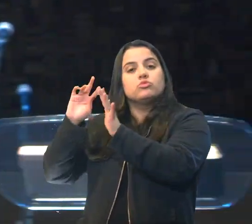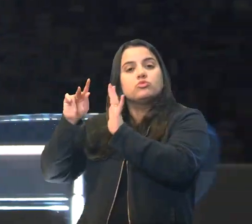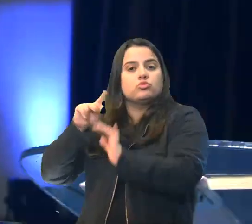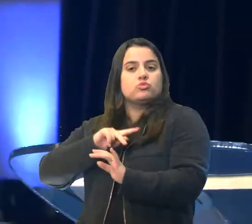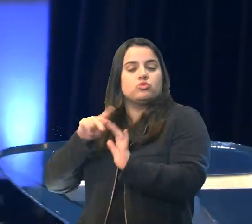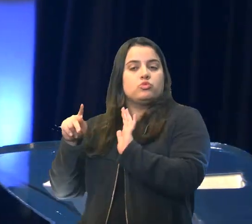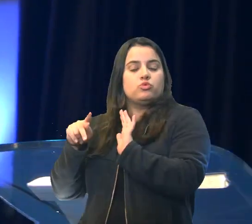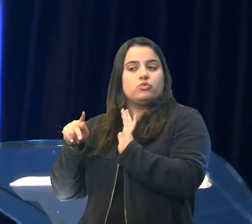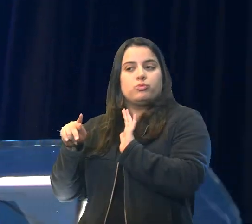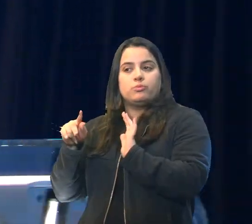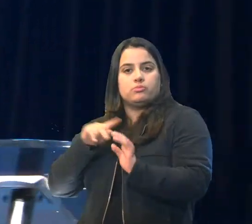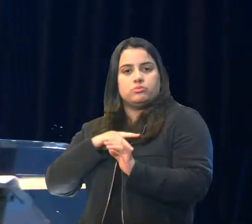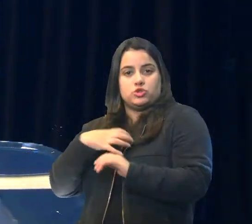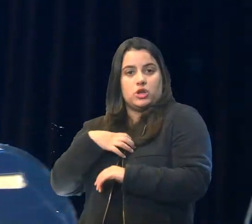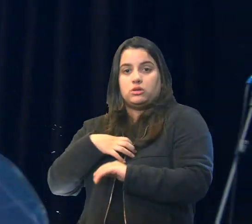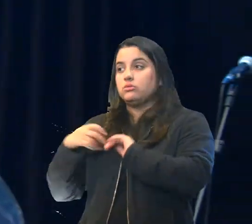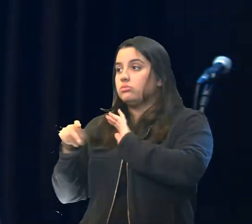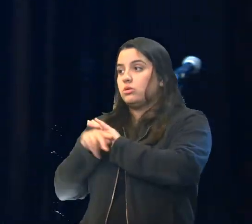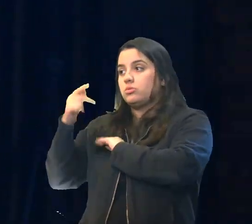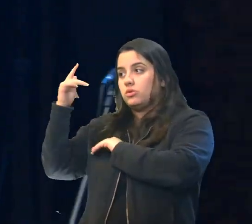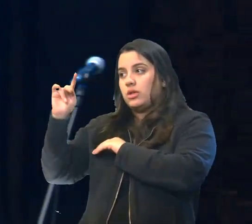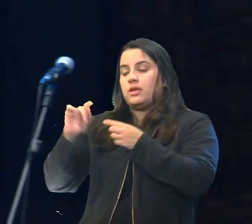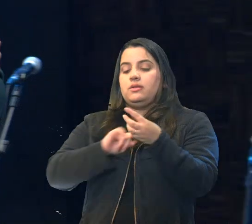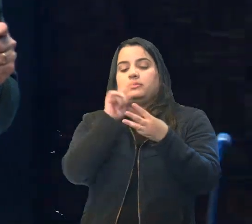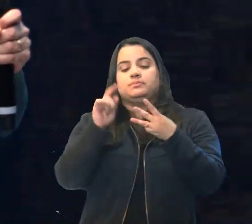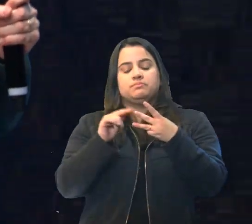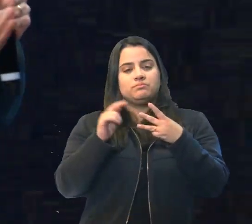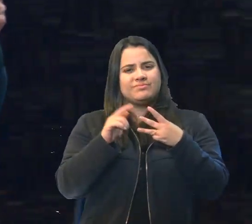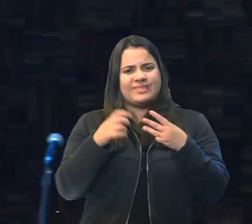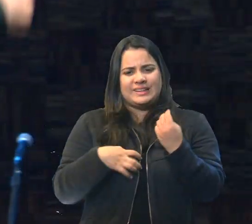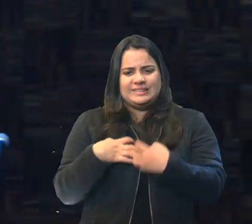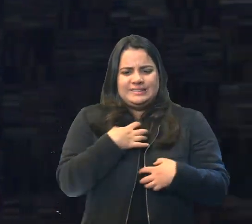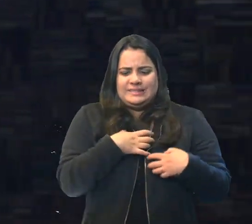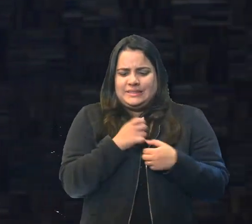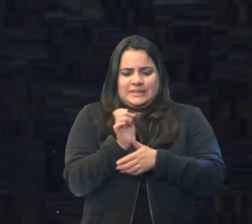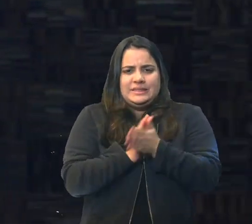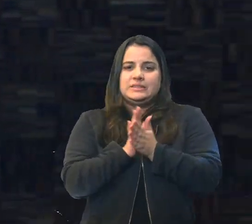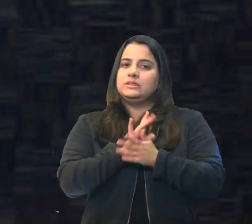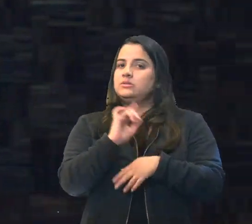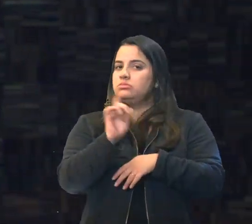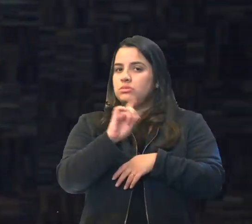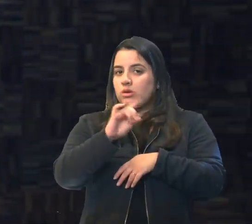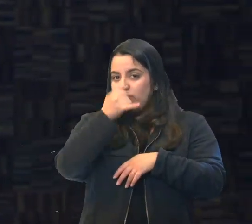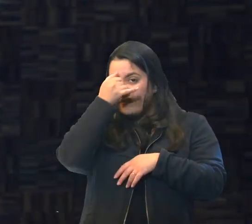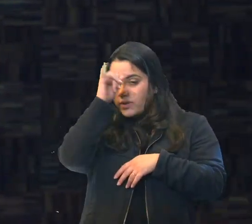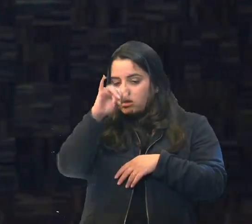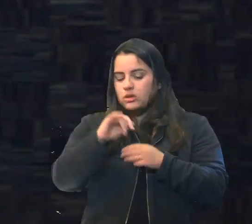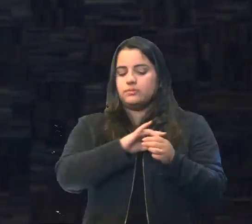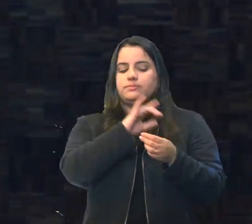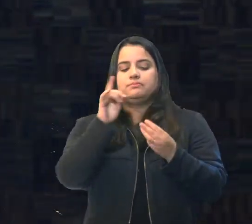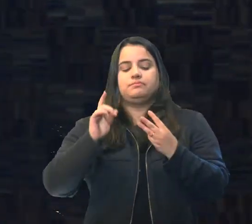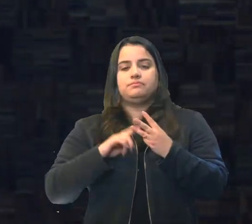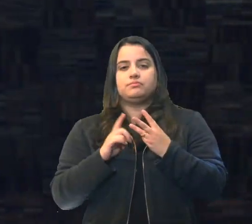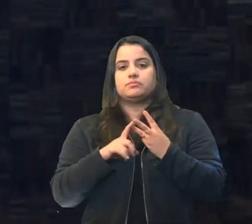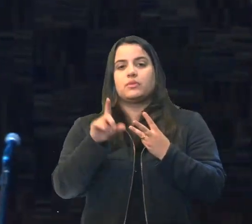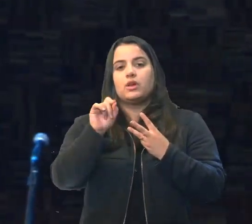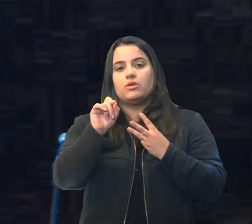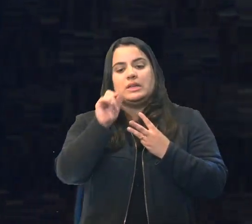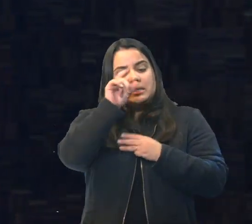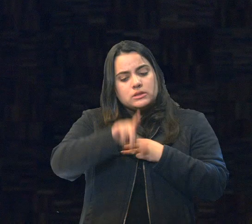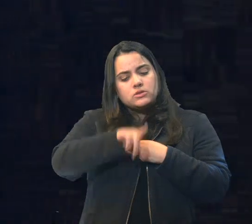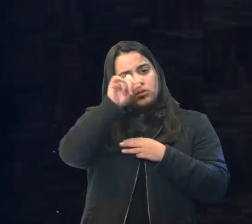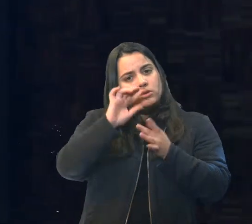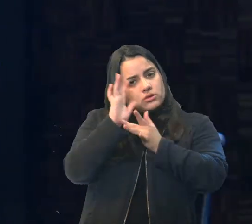segundo é não ande ansioso, tenha fé e você vai ver a glória de Deus. E o terceiro é escolha a